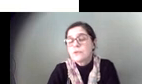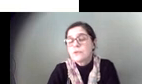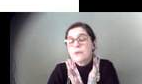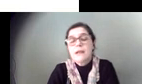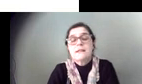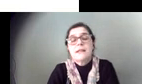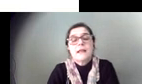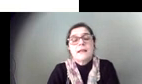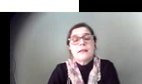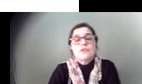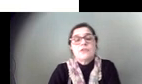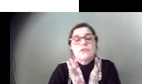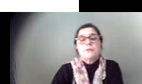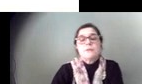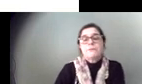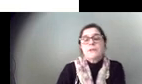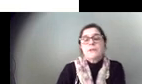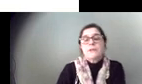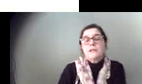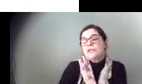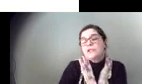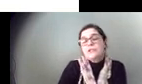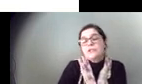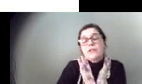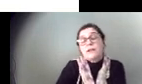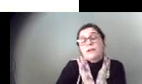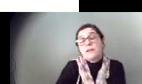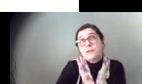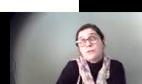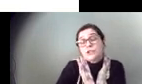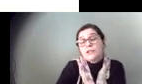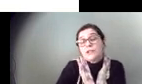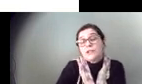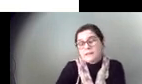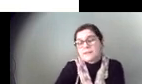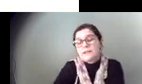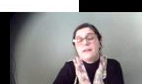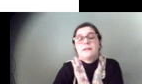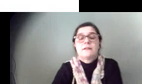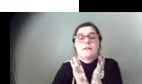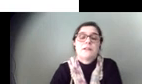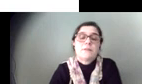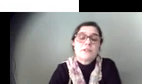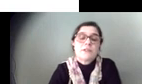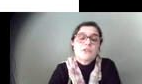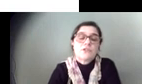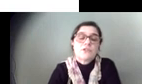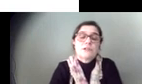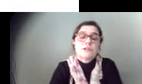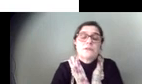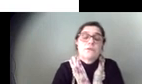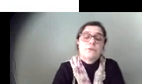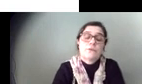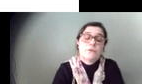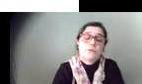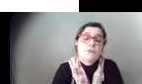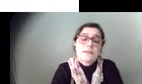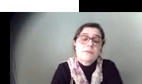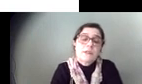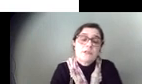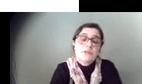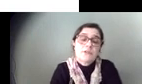jogos individuais, que é de dama e de xadrez, né? E damas a gente não tinha,